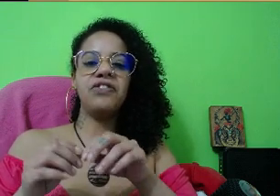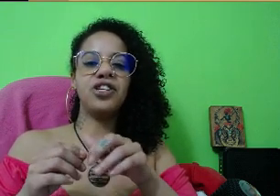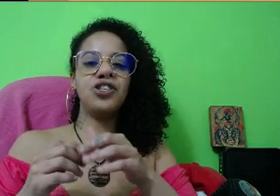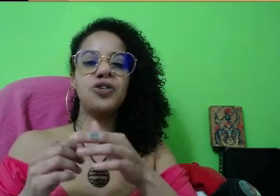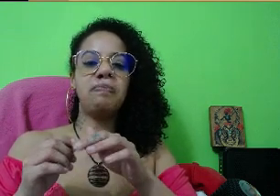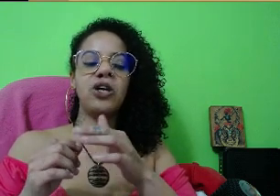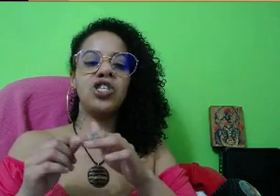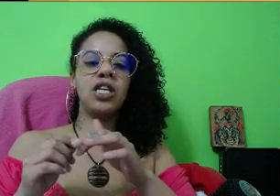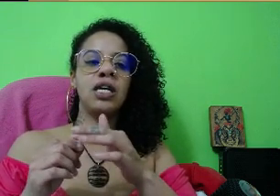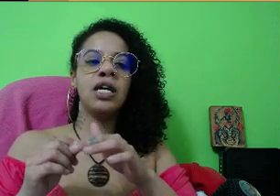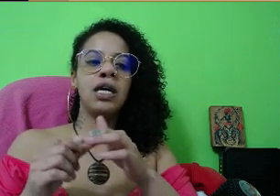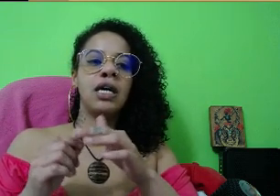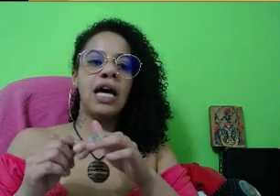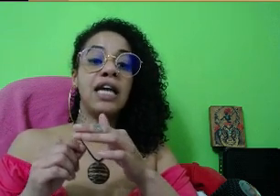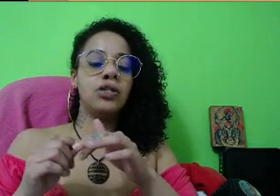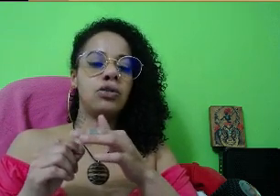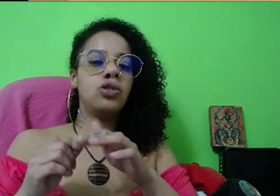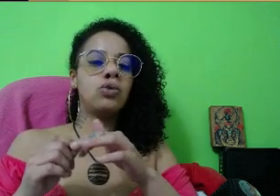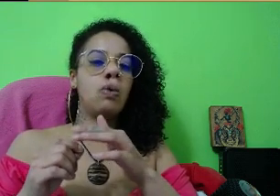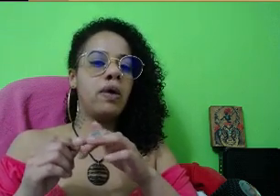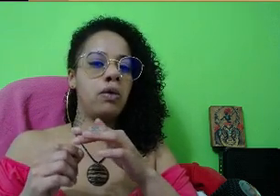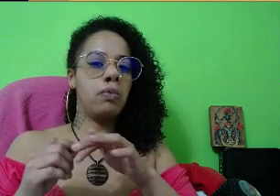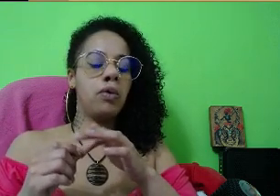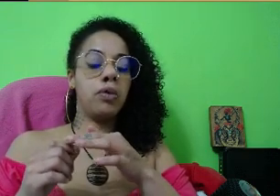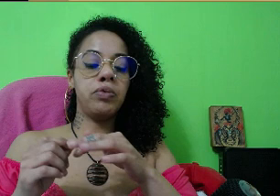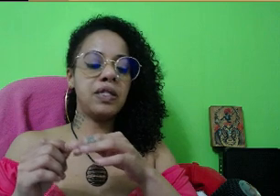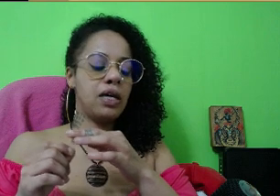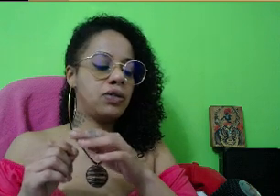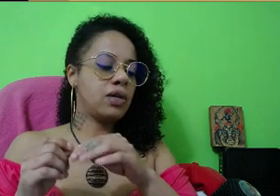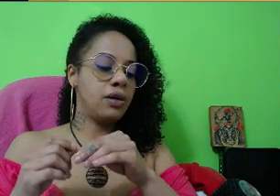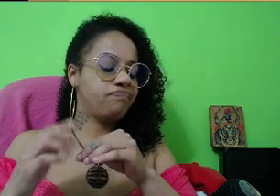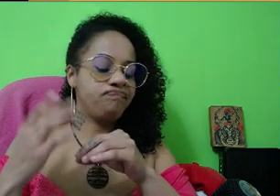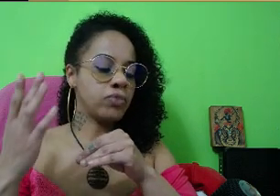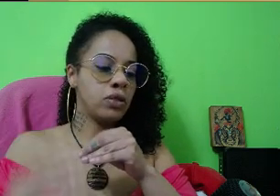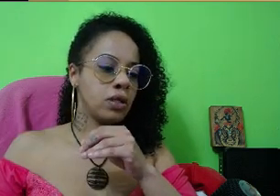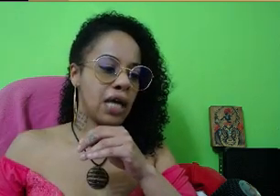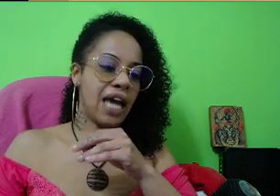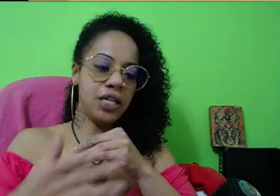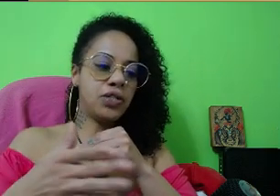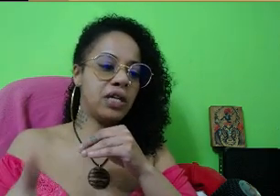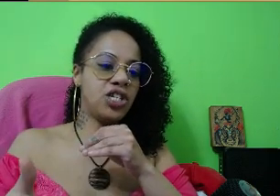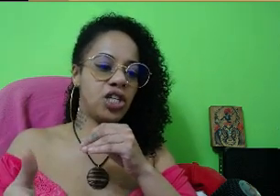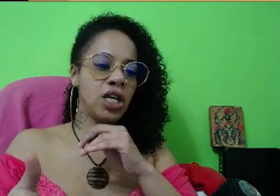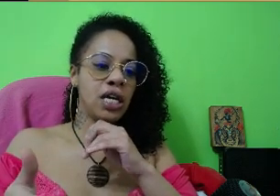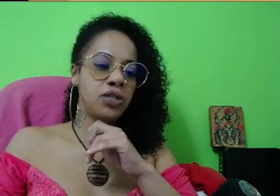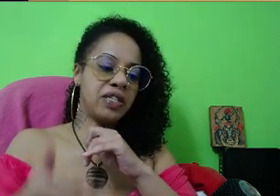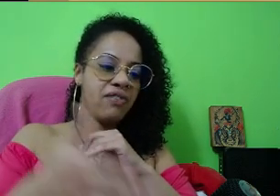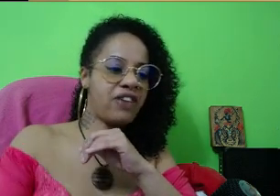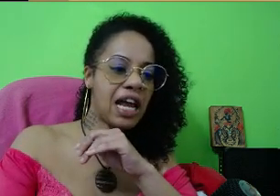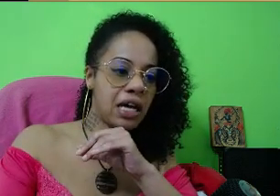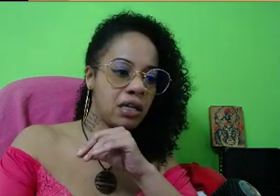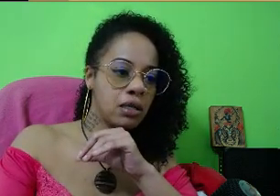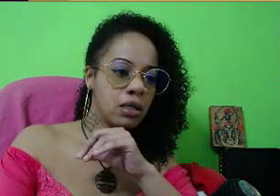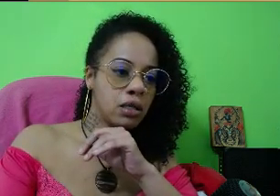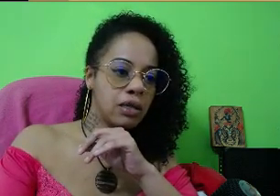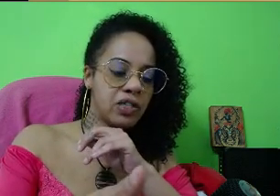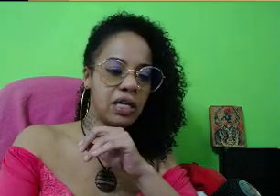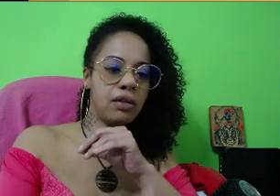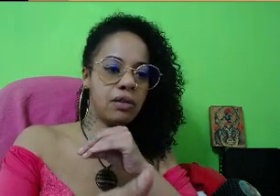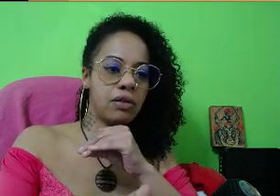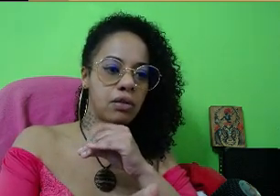enfim a gente não pode é isso desculpa eu esqueço que é isso né gente se você fala